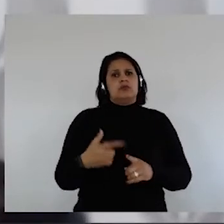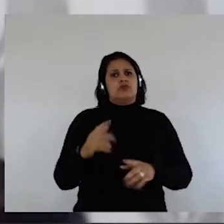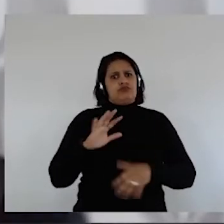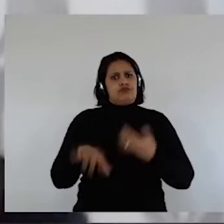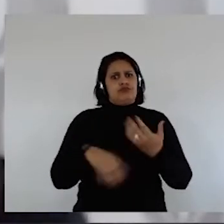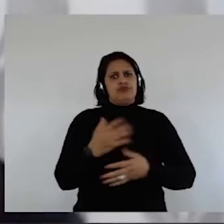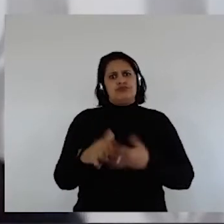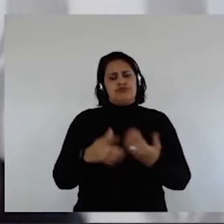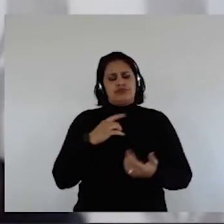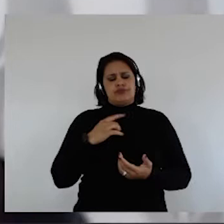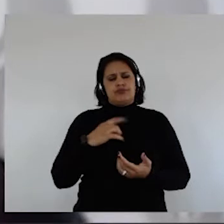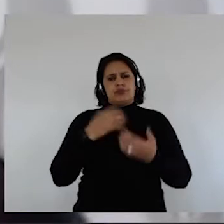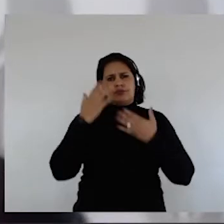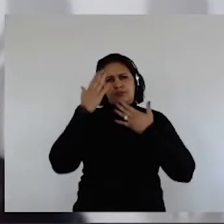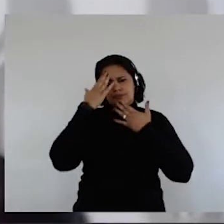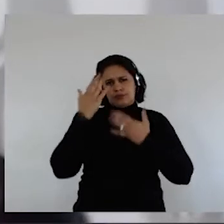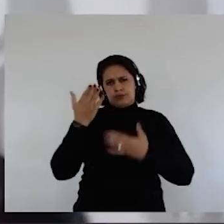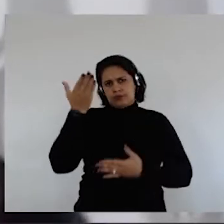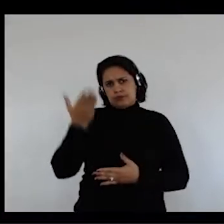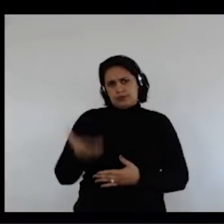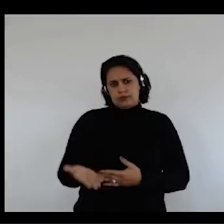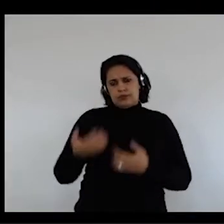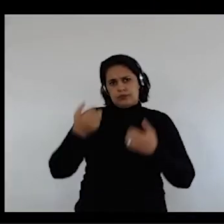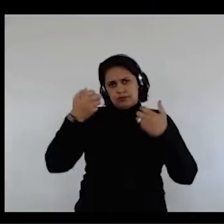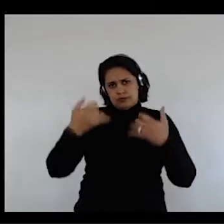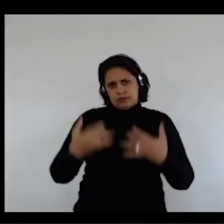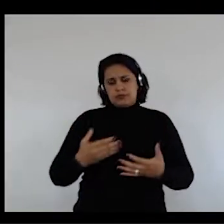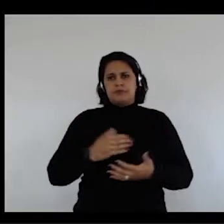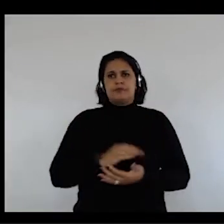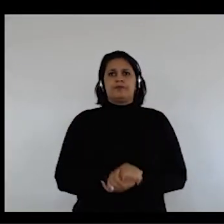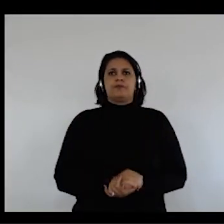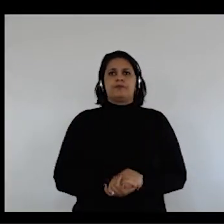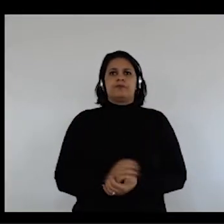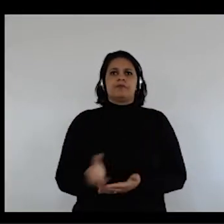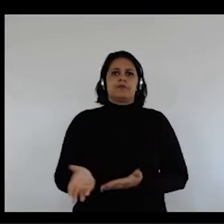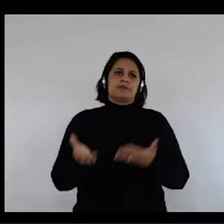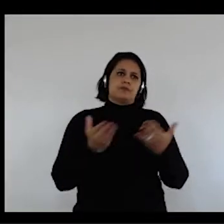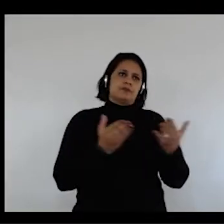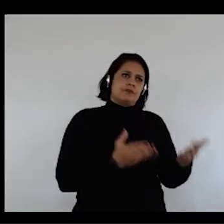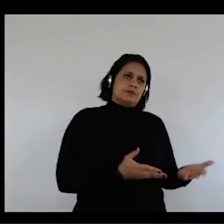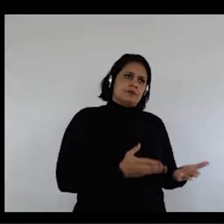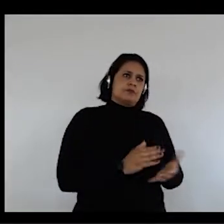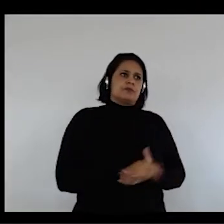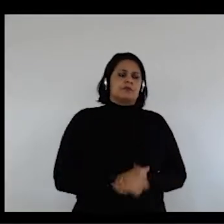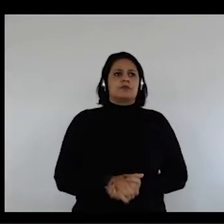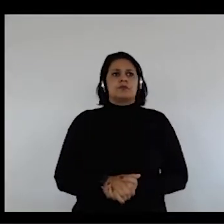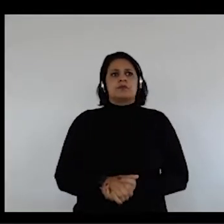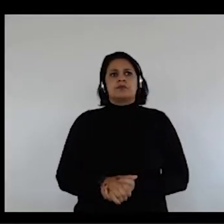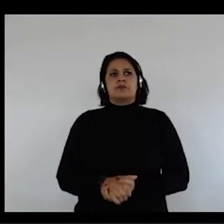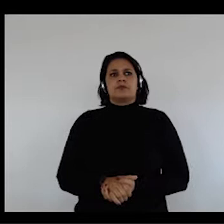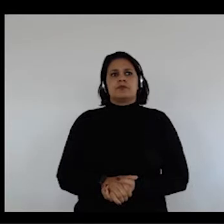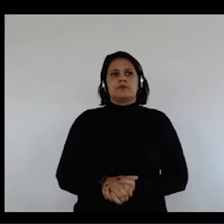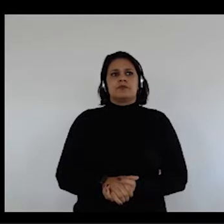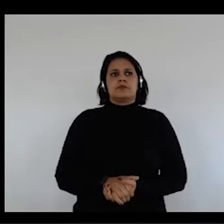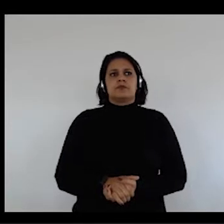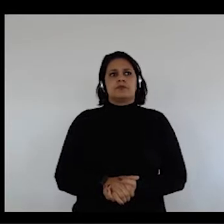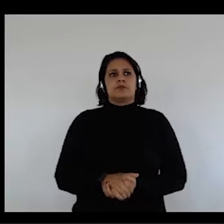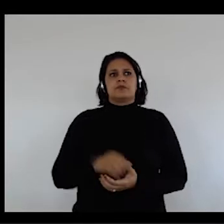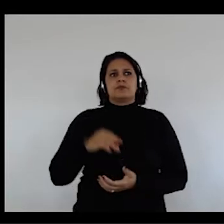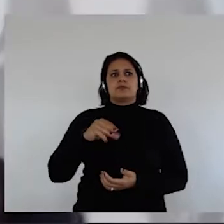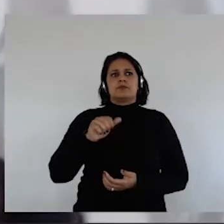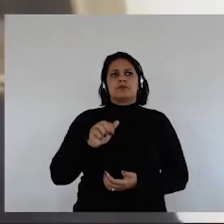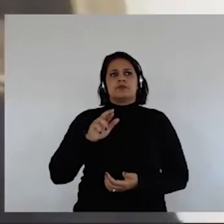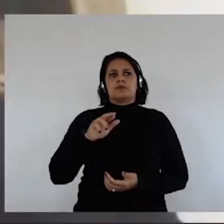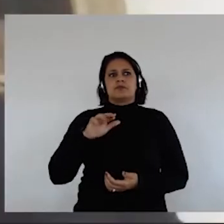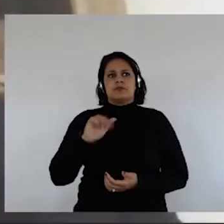regularize. Agradecemos a sua palestra. Eu passo para a nossa segunda palestrante, doutora Maria Cecília Lareira